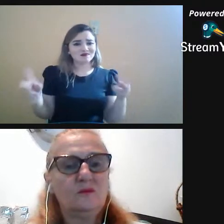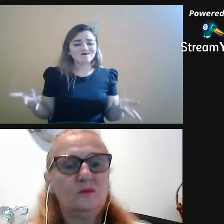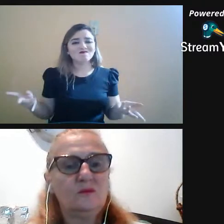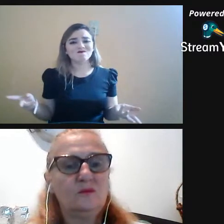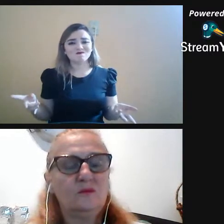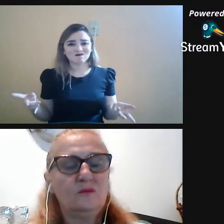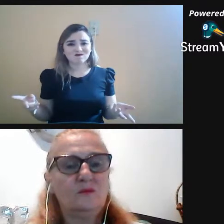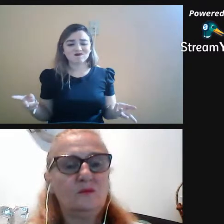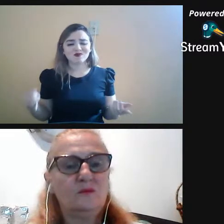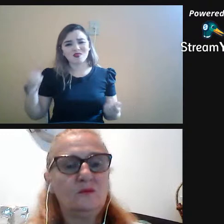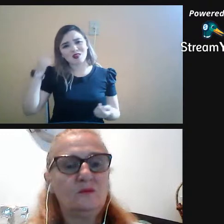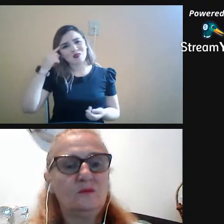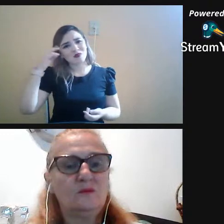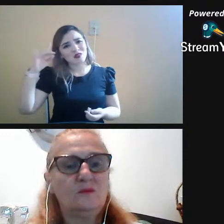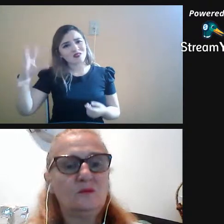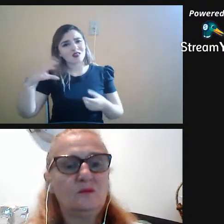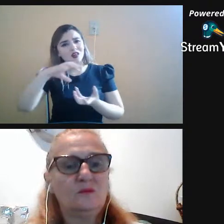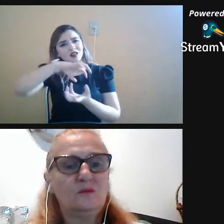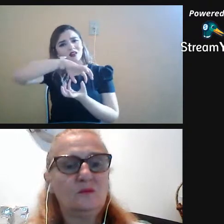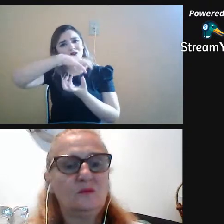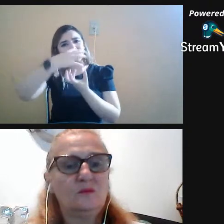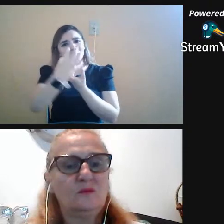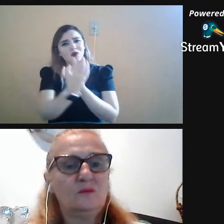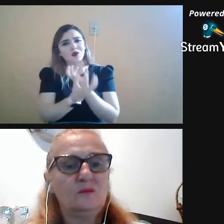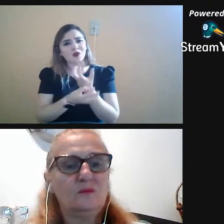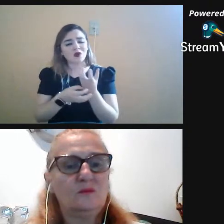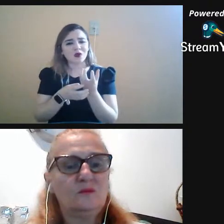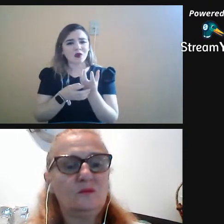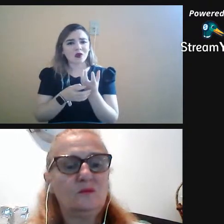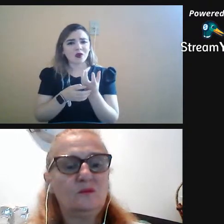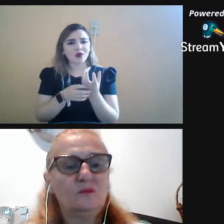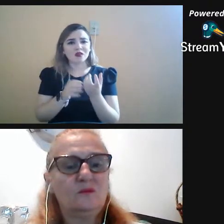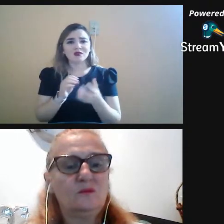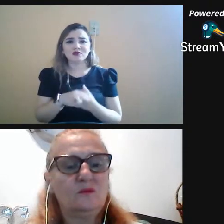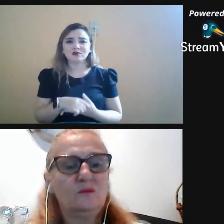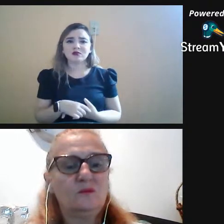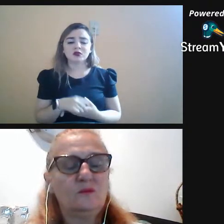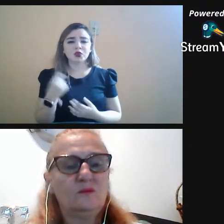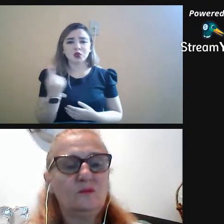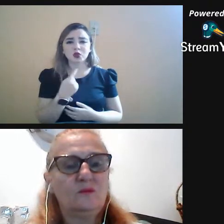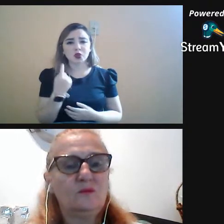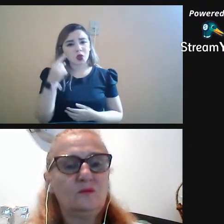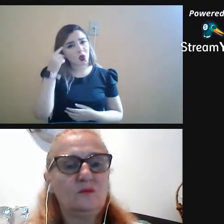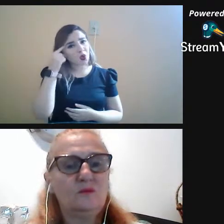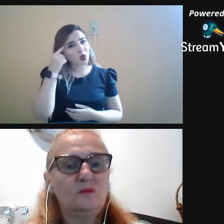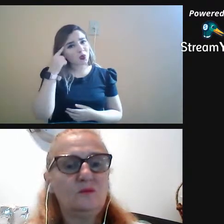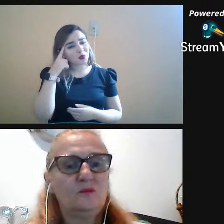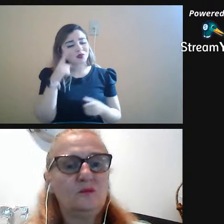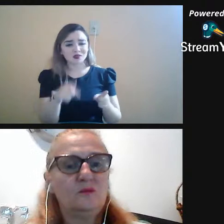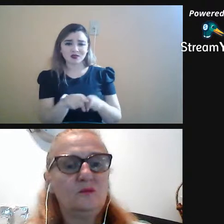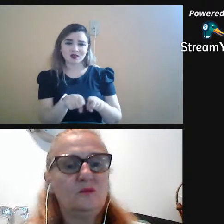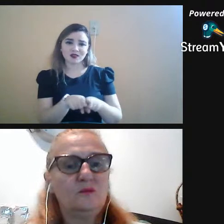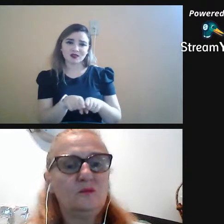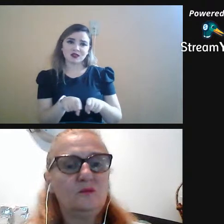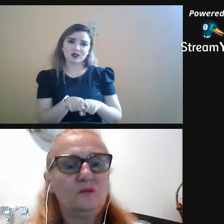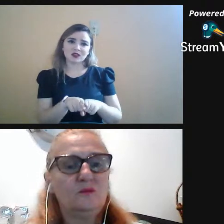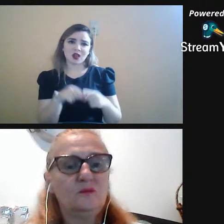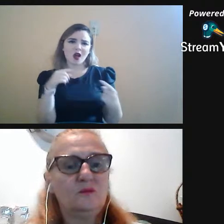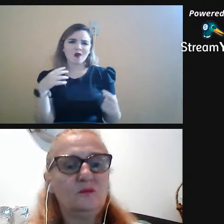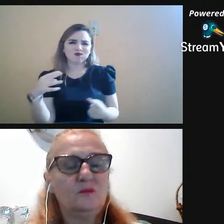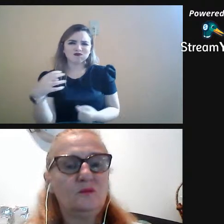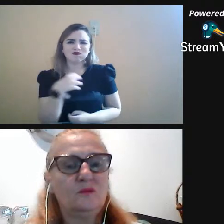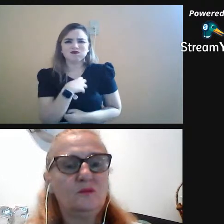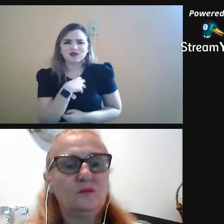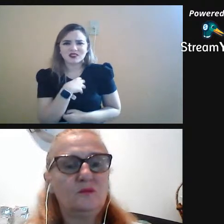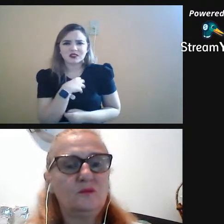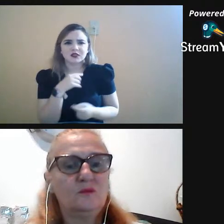Sabe? Pensar na ecologia faz com que a gente pense numa série de impactos,